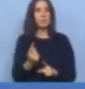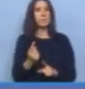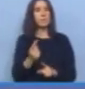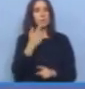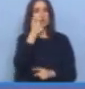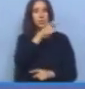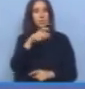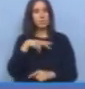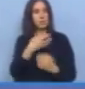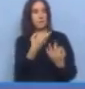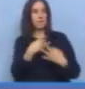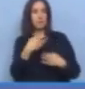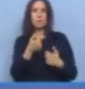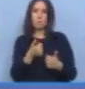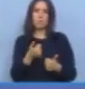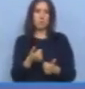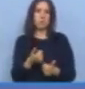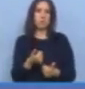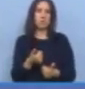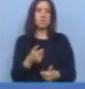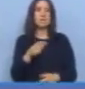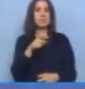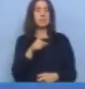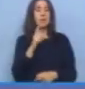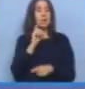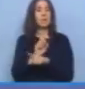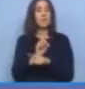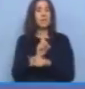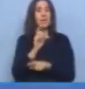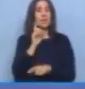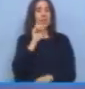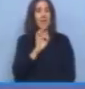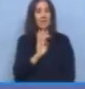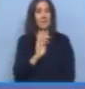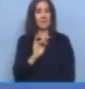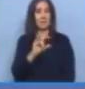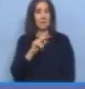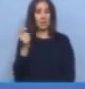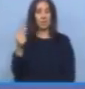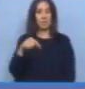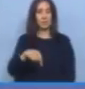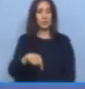dos portugueses foi mesmo bom. Isso que eu estava a falar com o Filipe agora quando viemos,